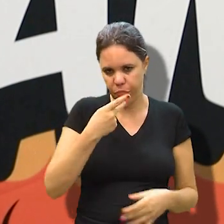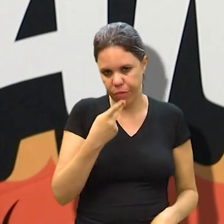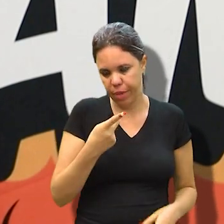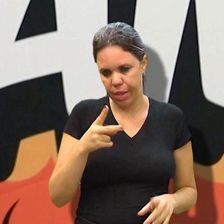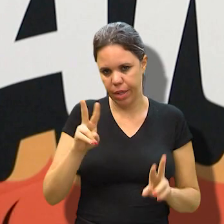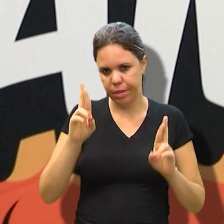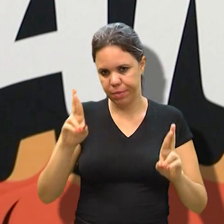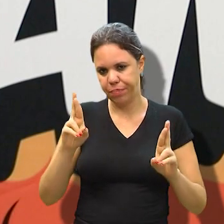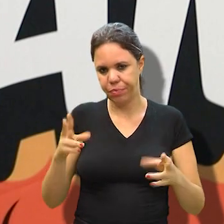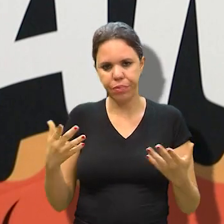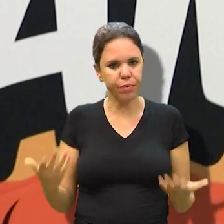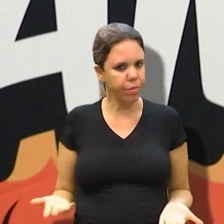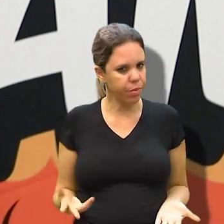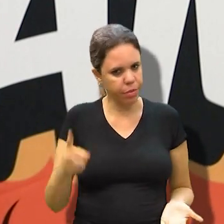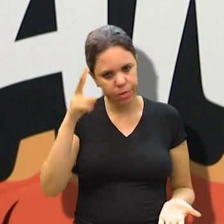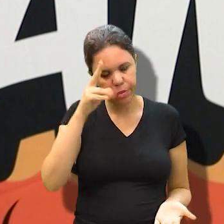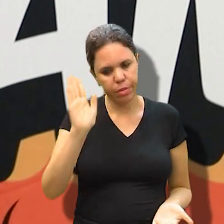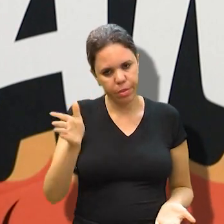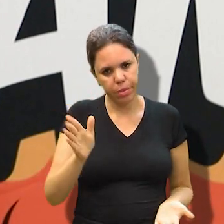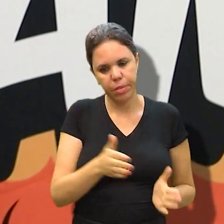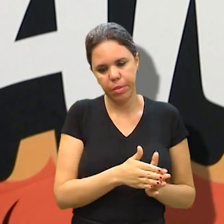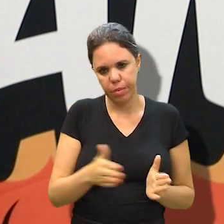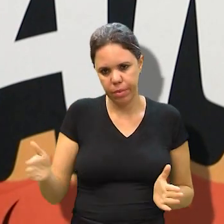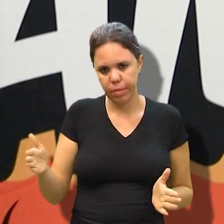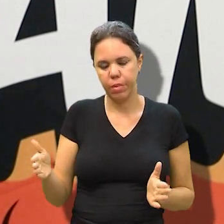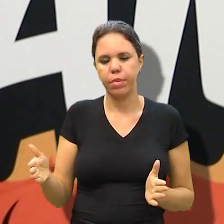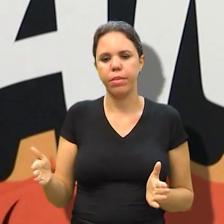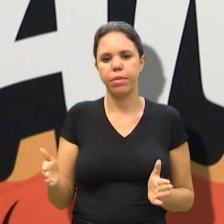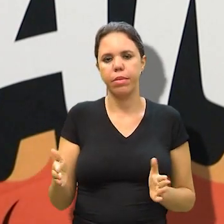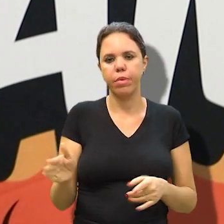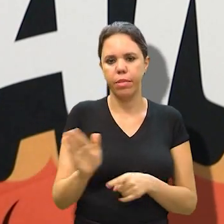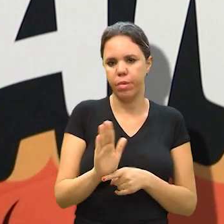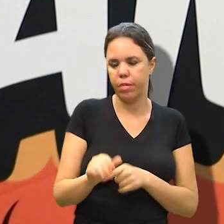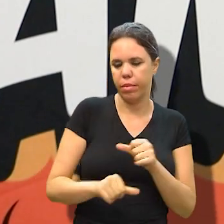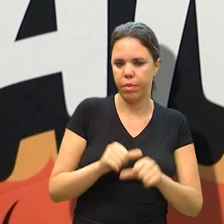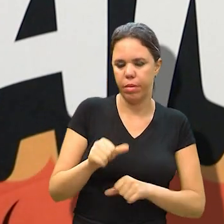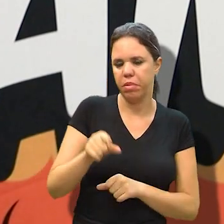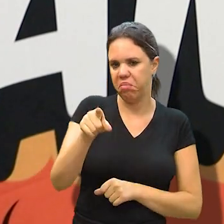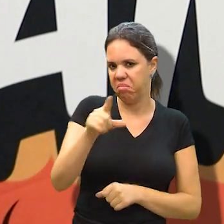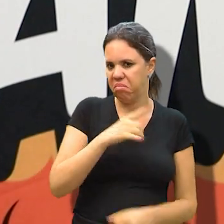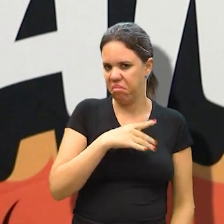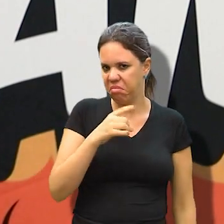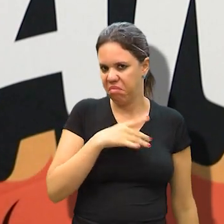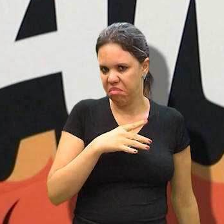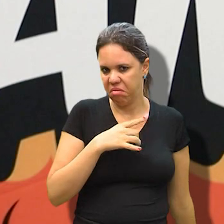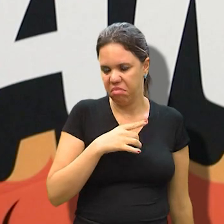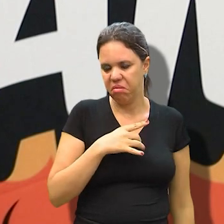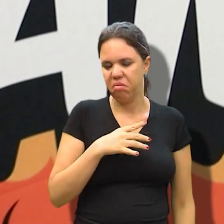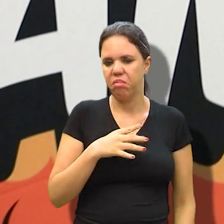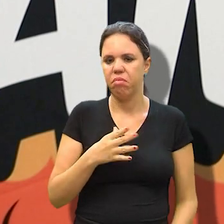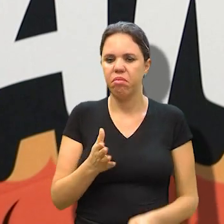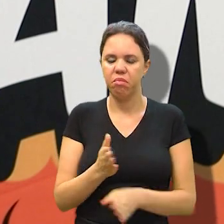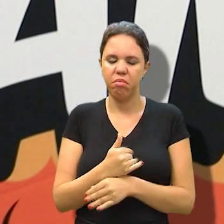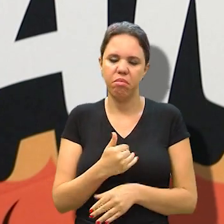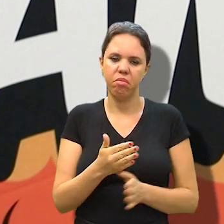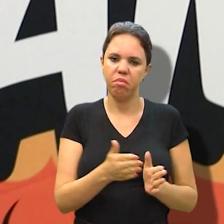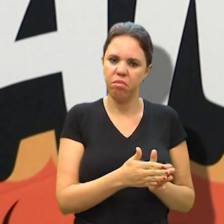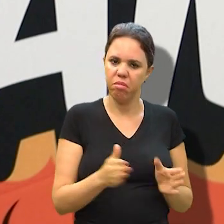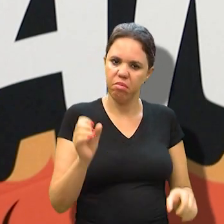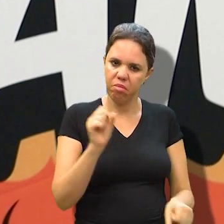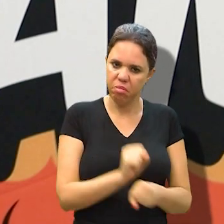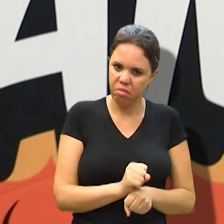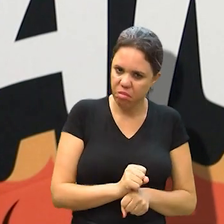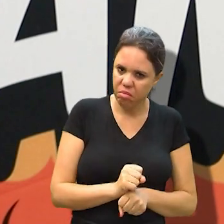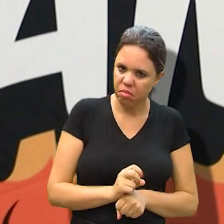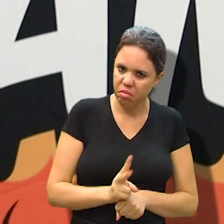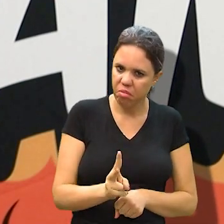pra gente dessa expectativa. Era uma história que já era para ser uma série e você tem medo de se perder ali no meio